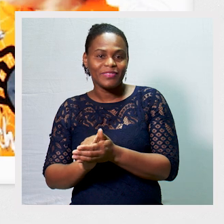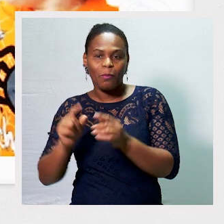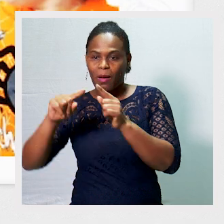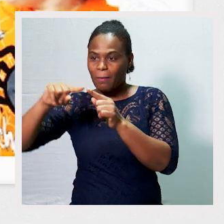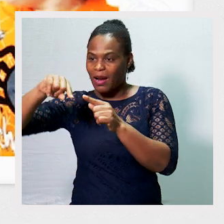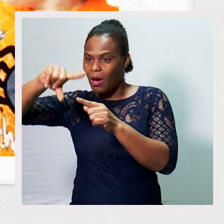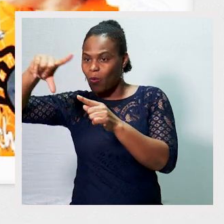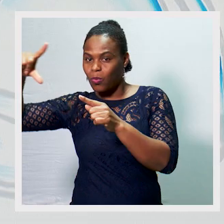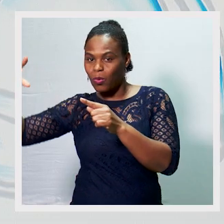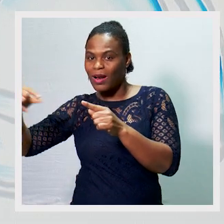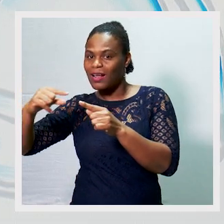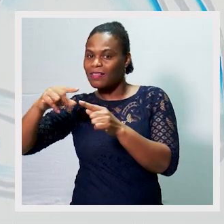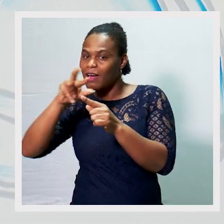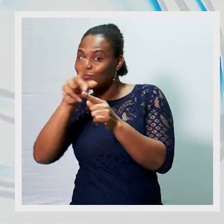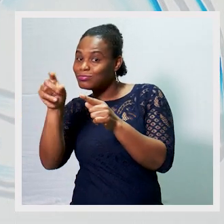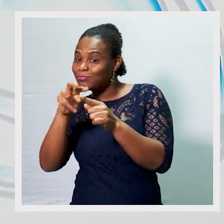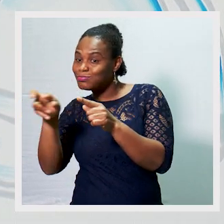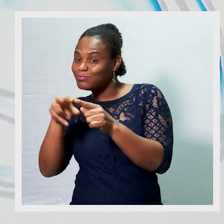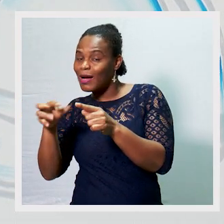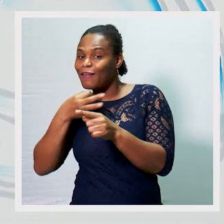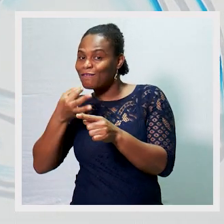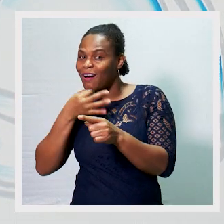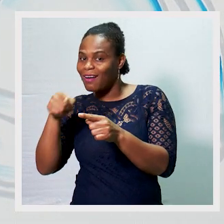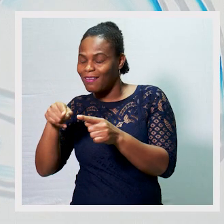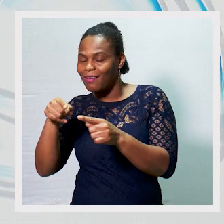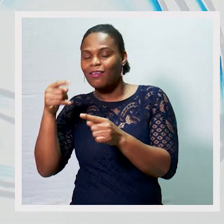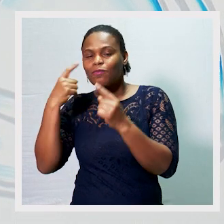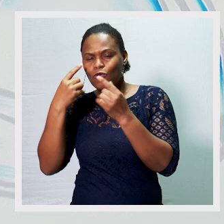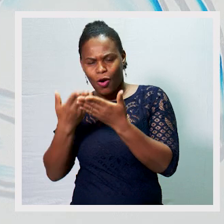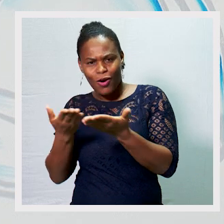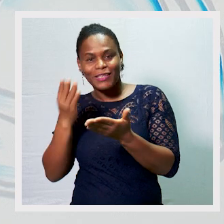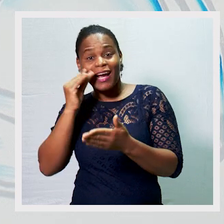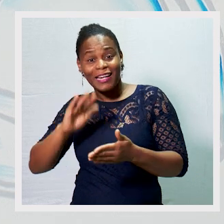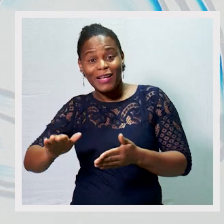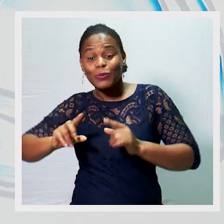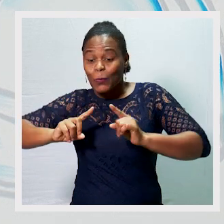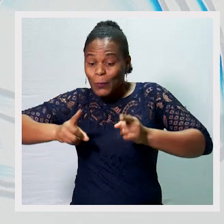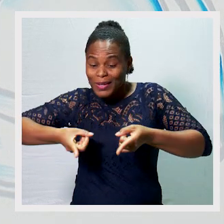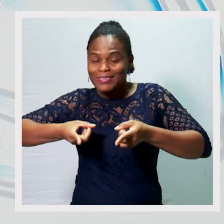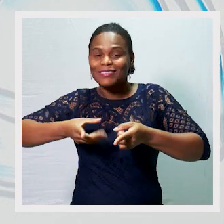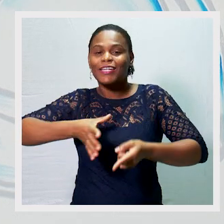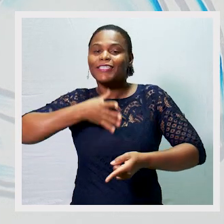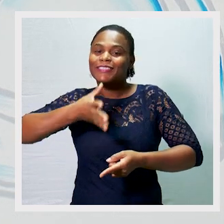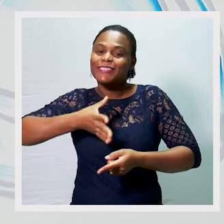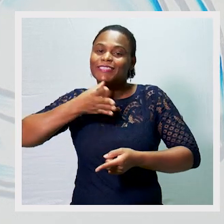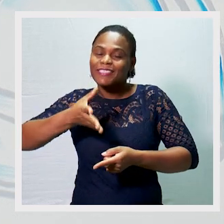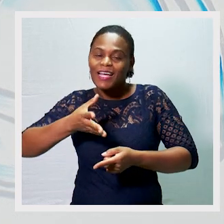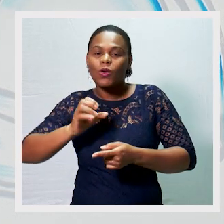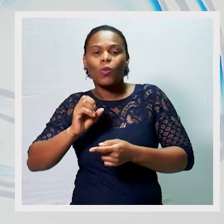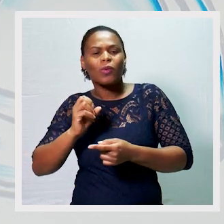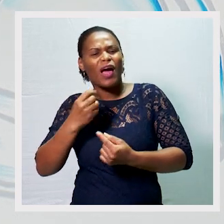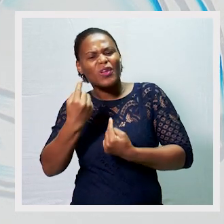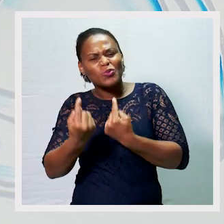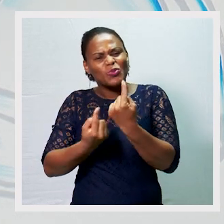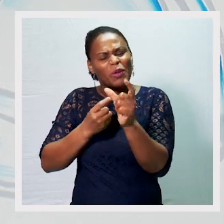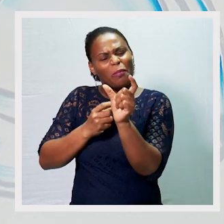balão de fala e isto nos indica que a criança já está a começar a dizer